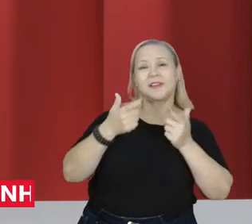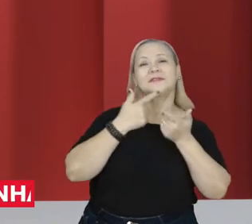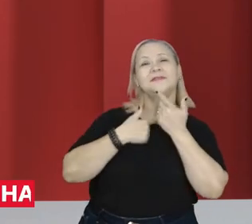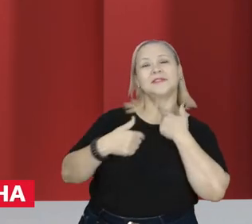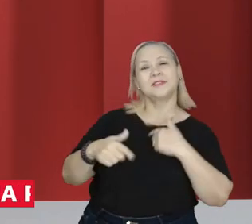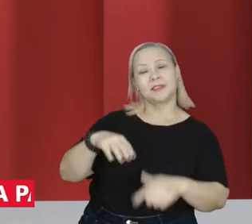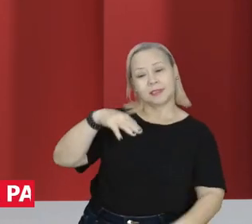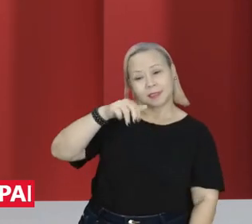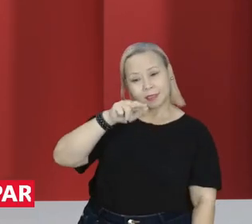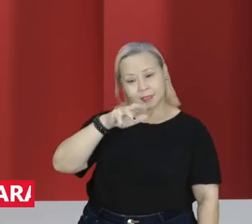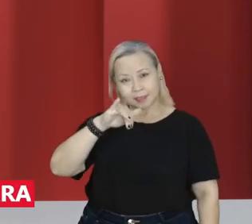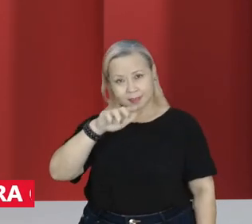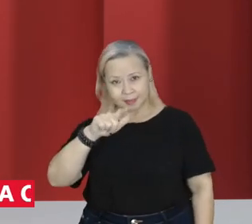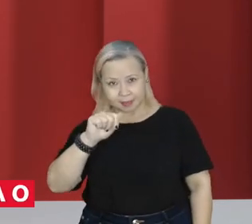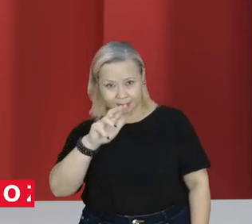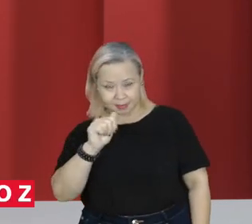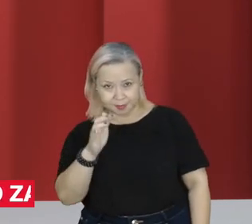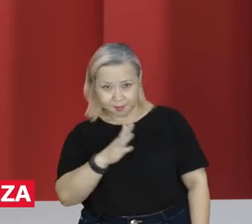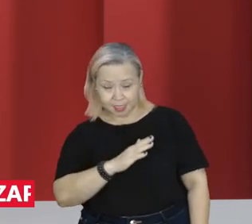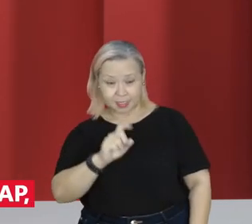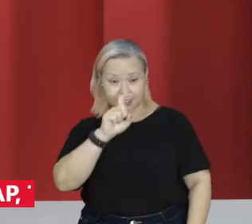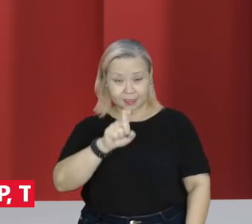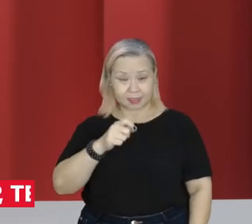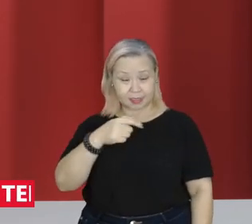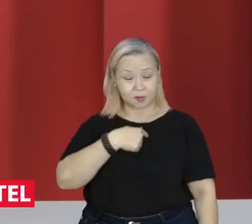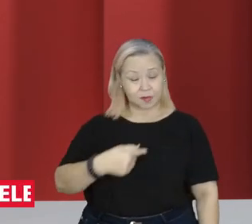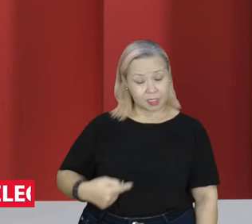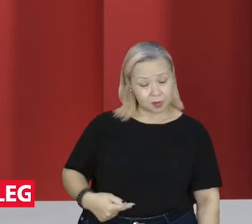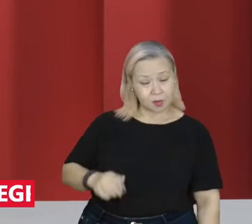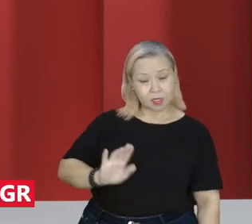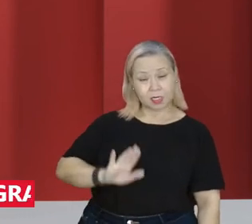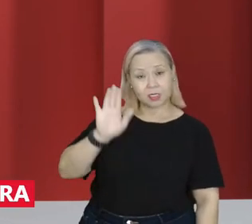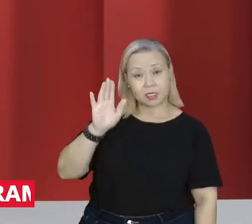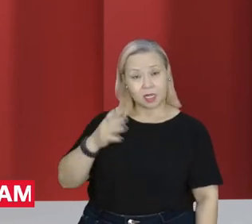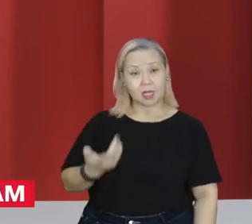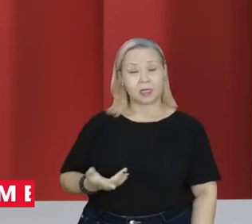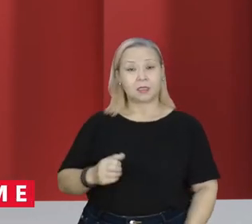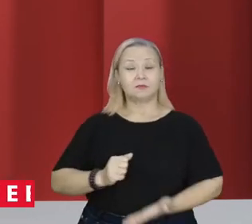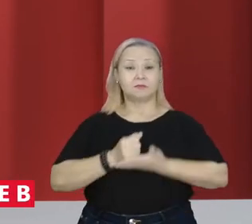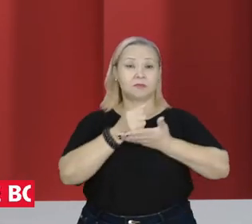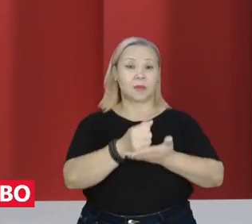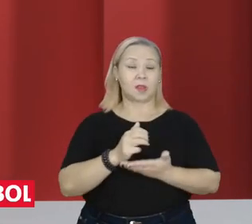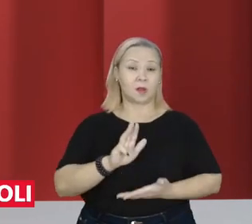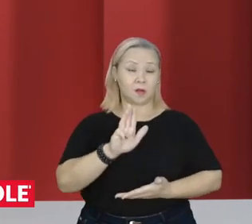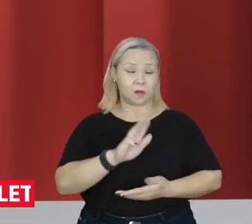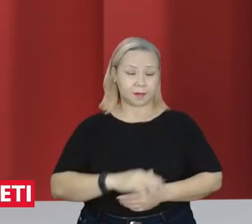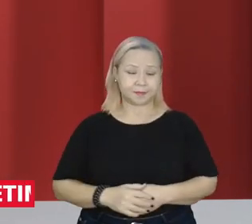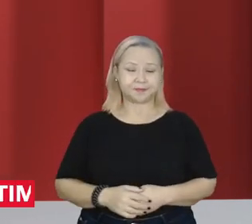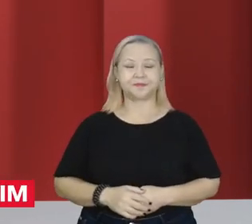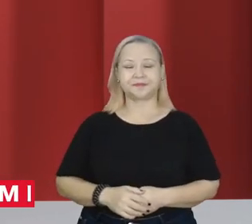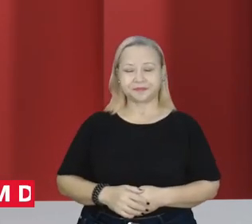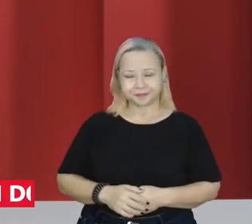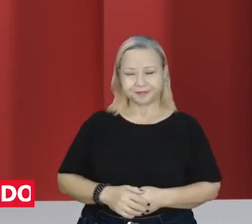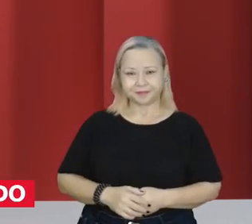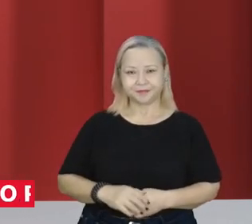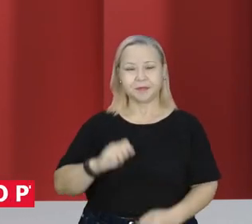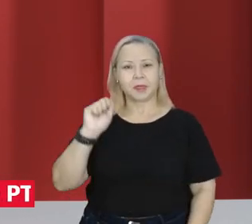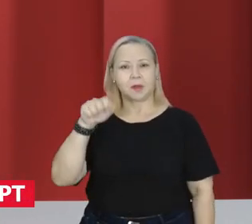seja governadora, é a candidata que o Lula apoia nesse segundo turno. Helena Ferreira, também do Rio Grande do Sul,